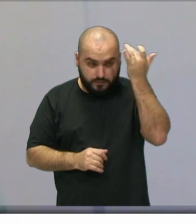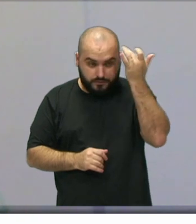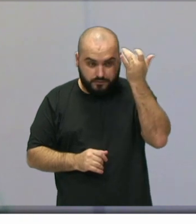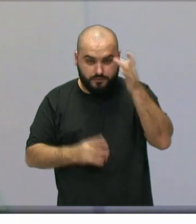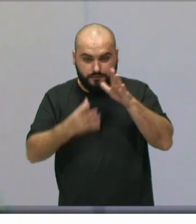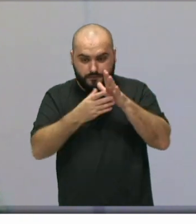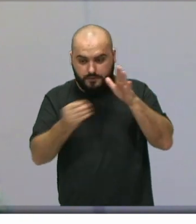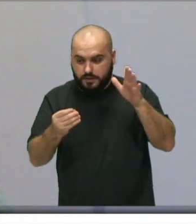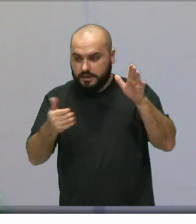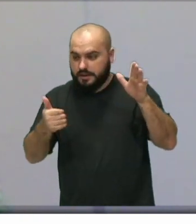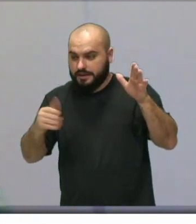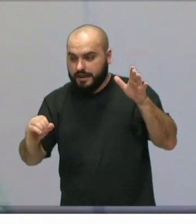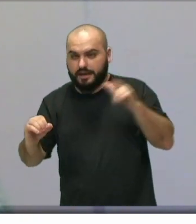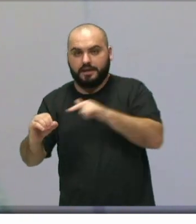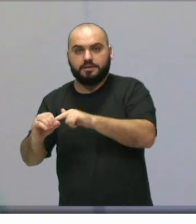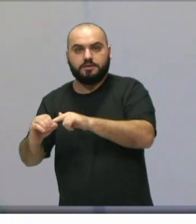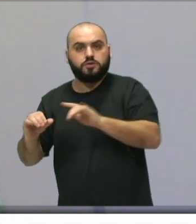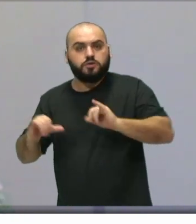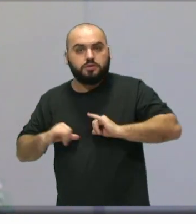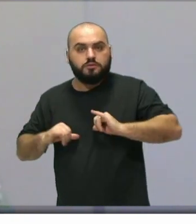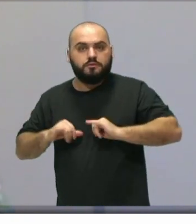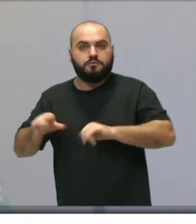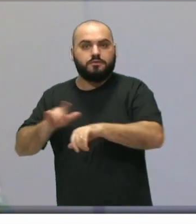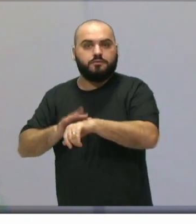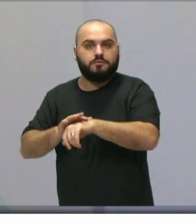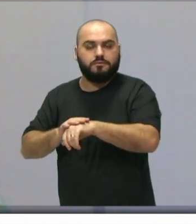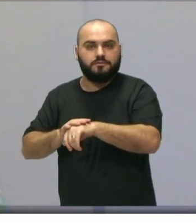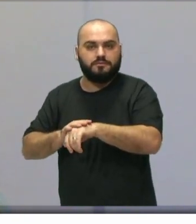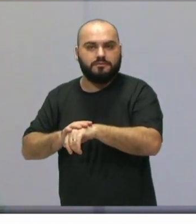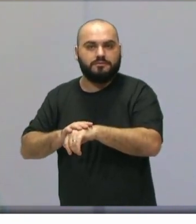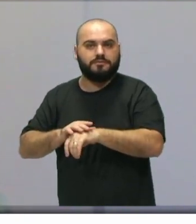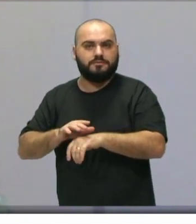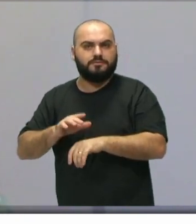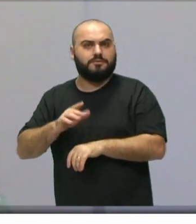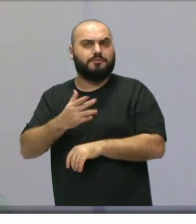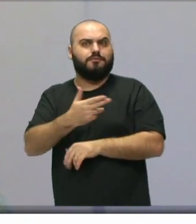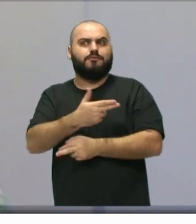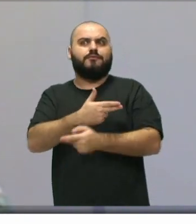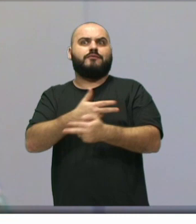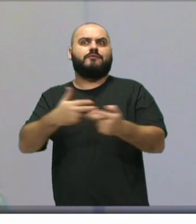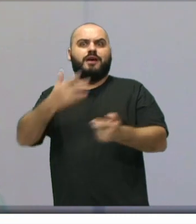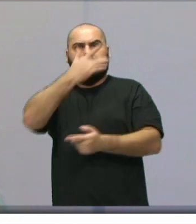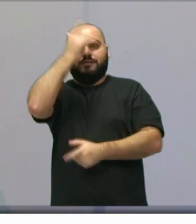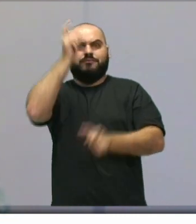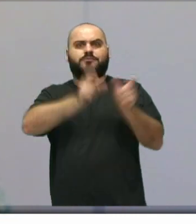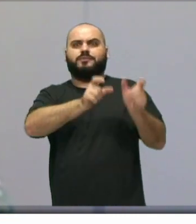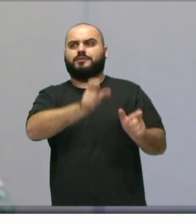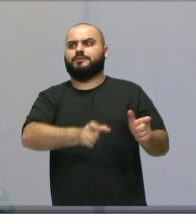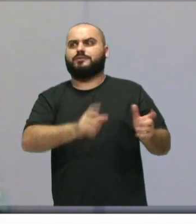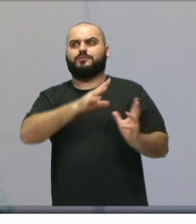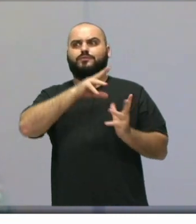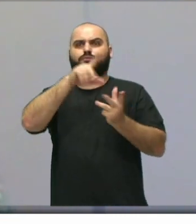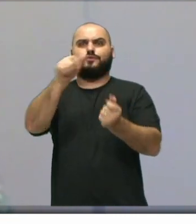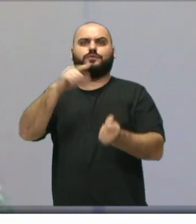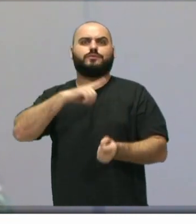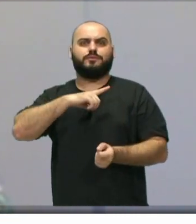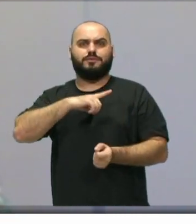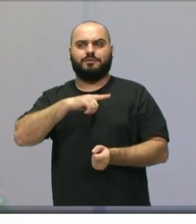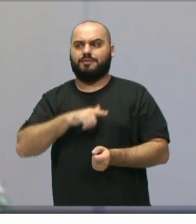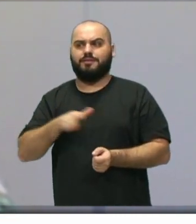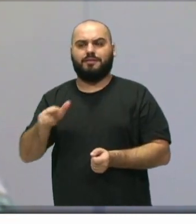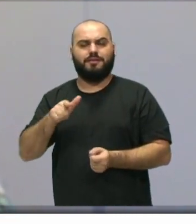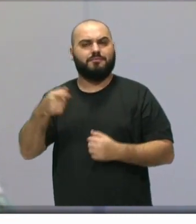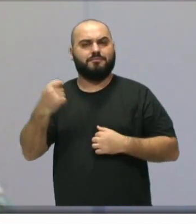com essa afecção, com esse mal, é muita gente. É muita gente no mundo que está precisando